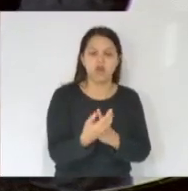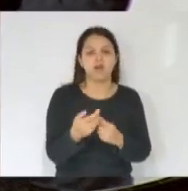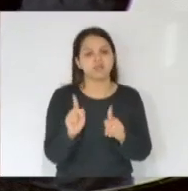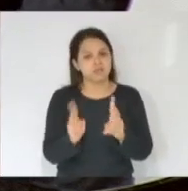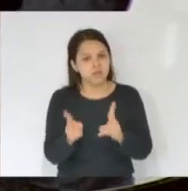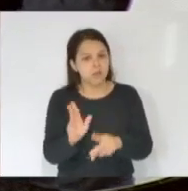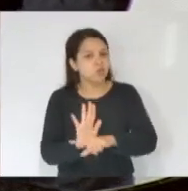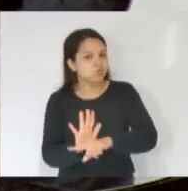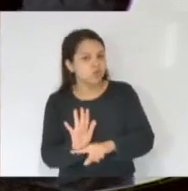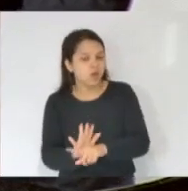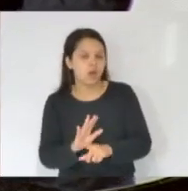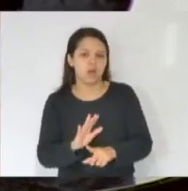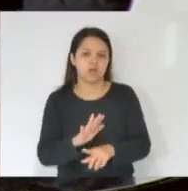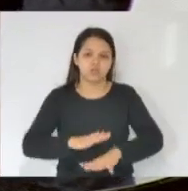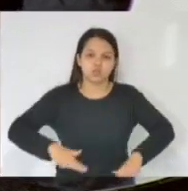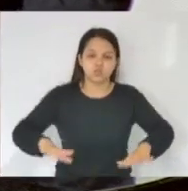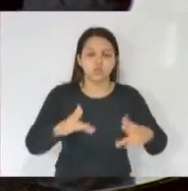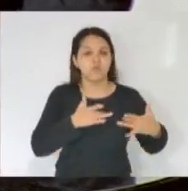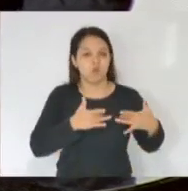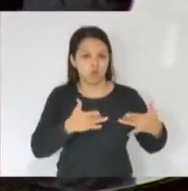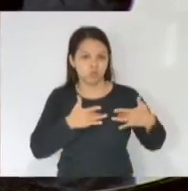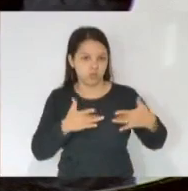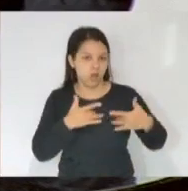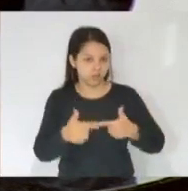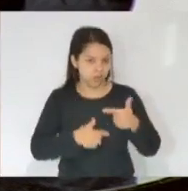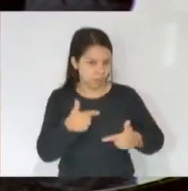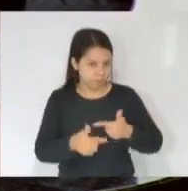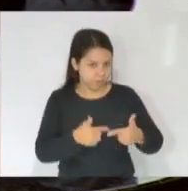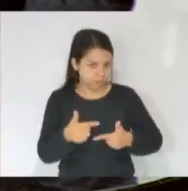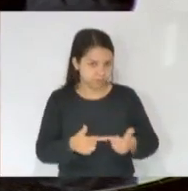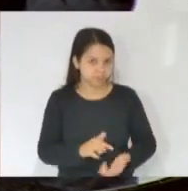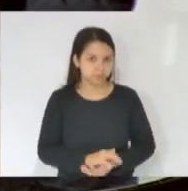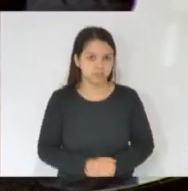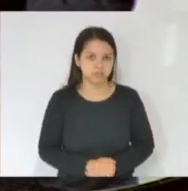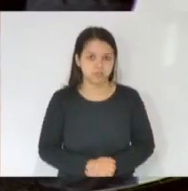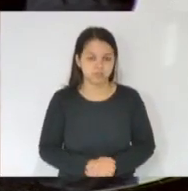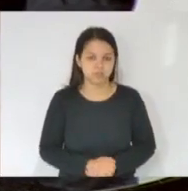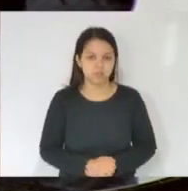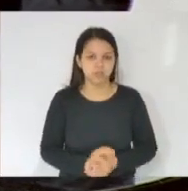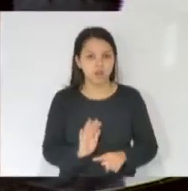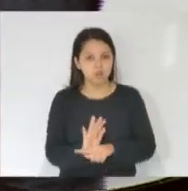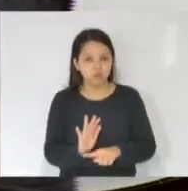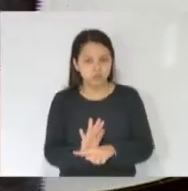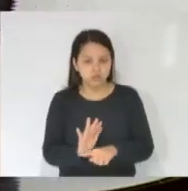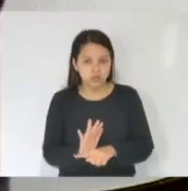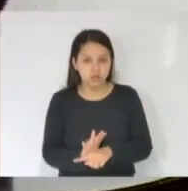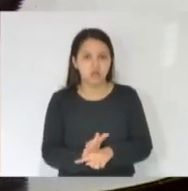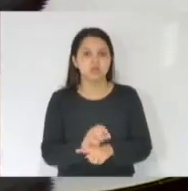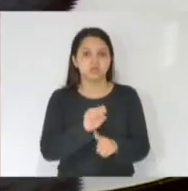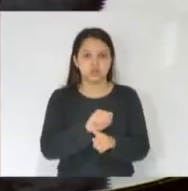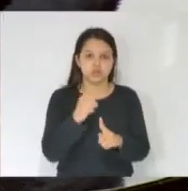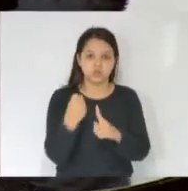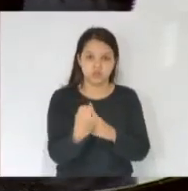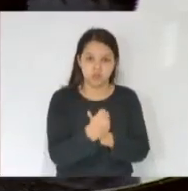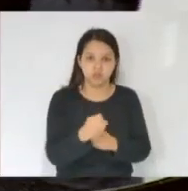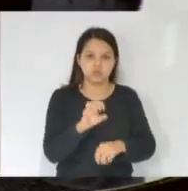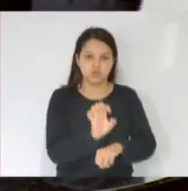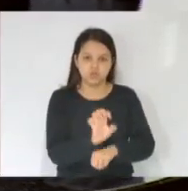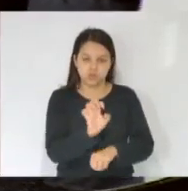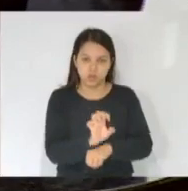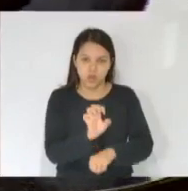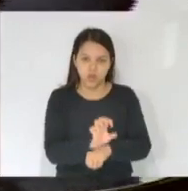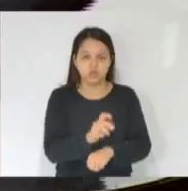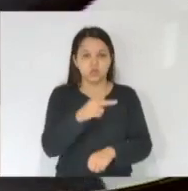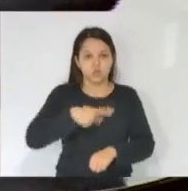trabalho voluntário, aí colaborando, contribuindo com a sociedade, com o Estado e com o